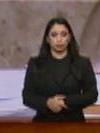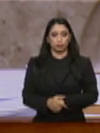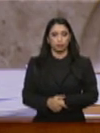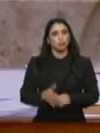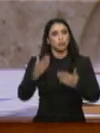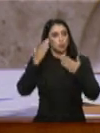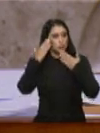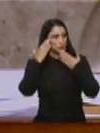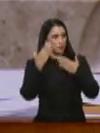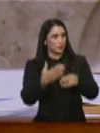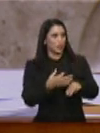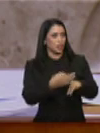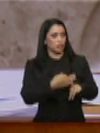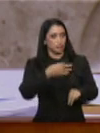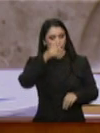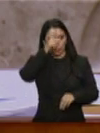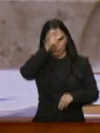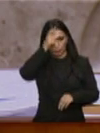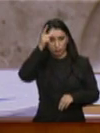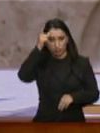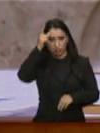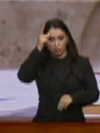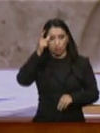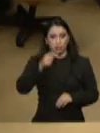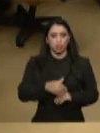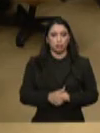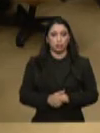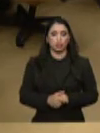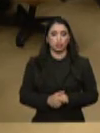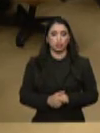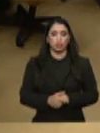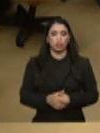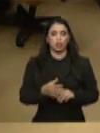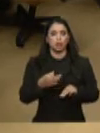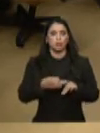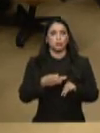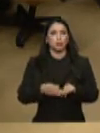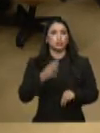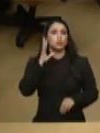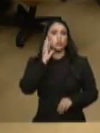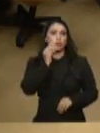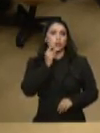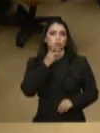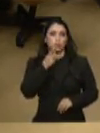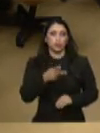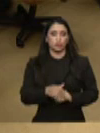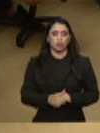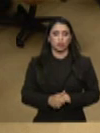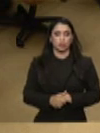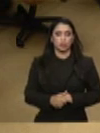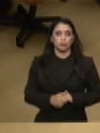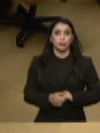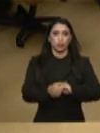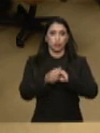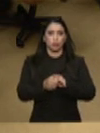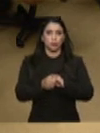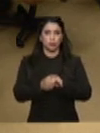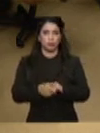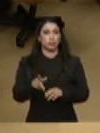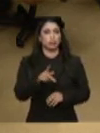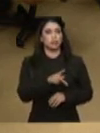Obrigada, ministro. Senhora presidente, cumprimentando Vossa Excelência, ministra Carmen Lúcia, os